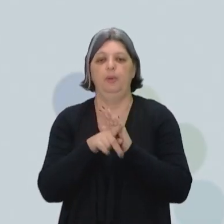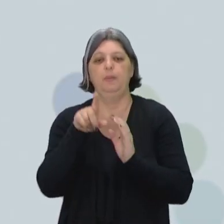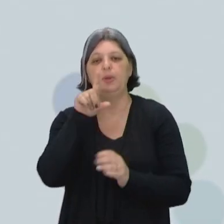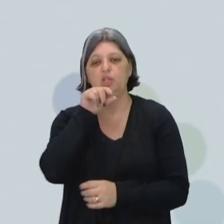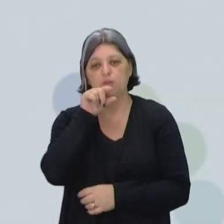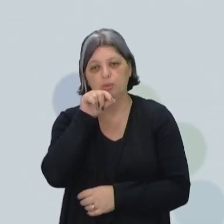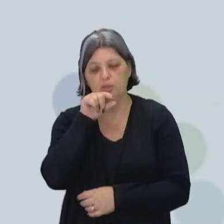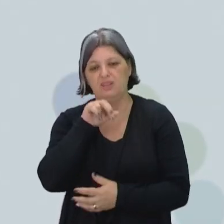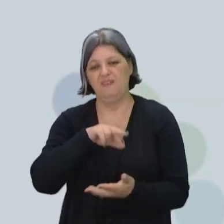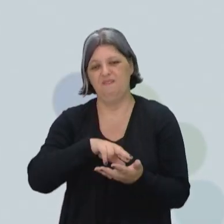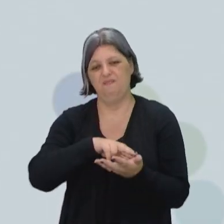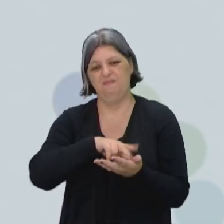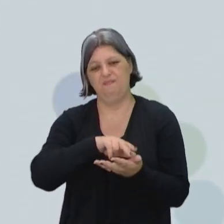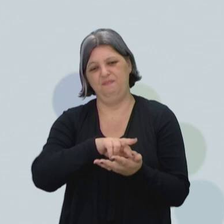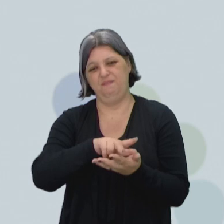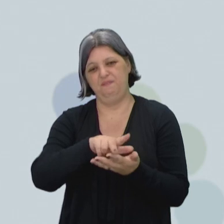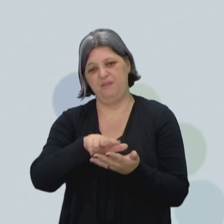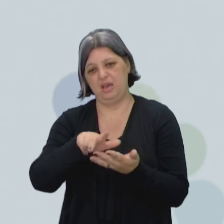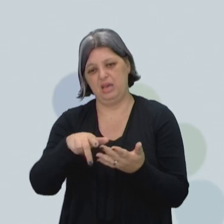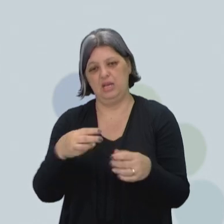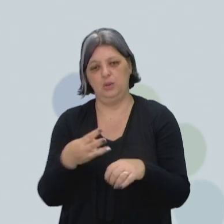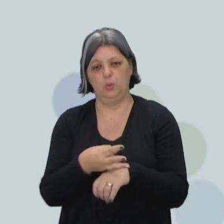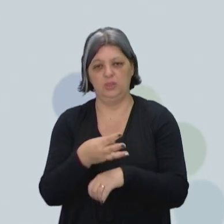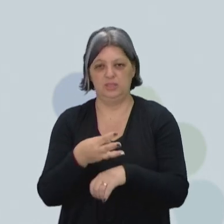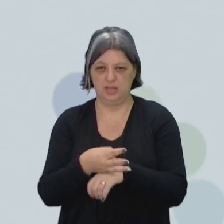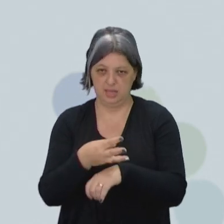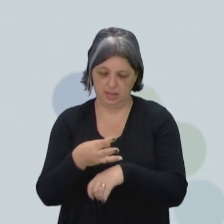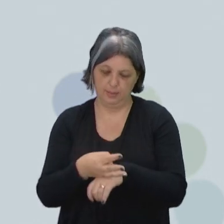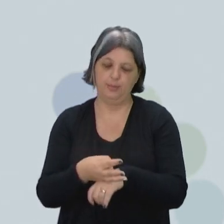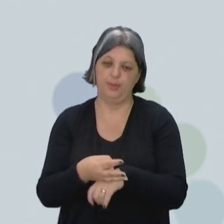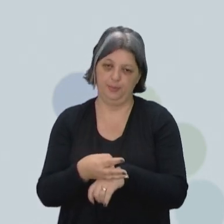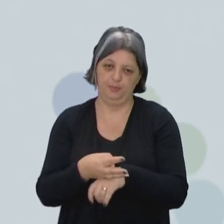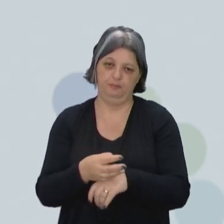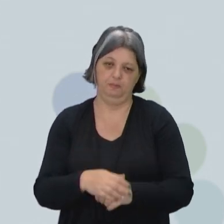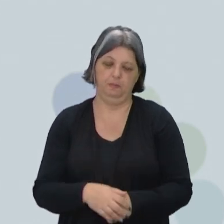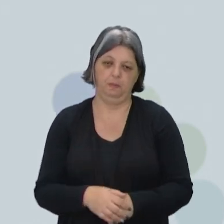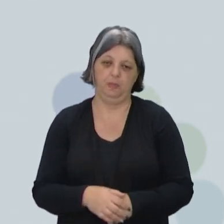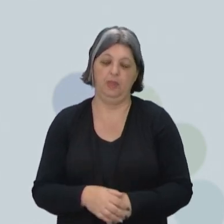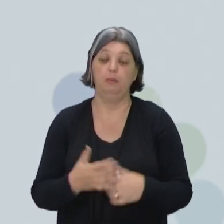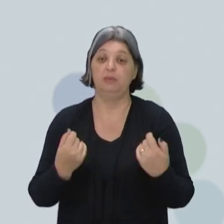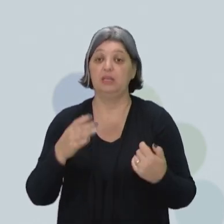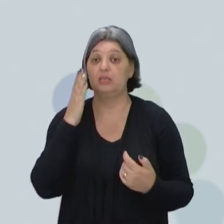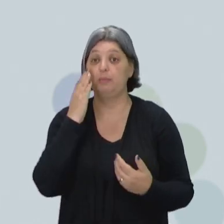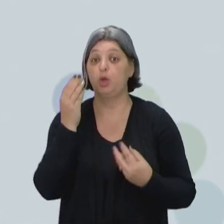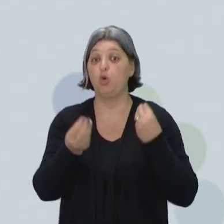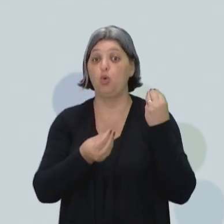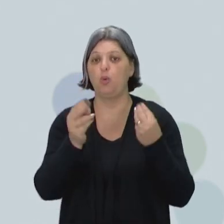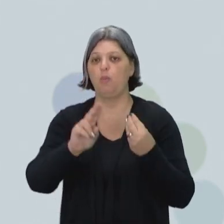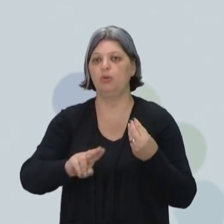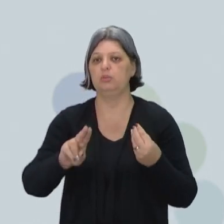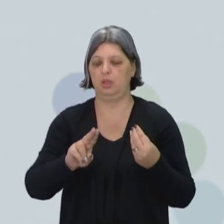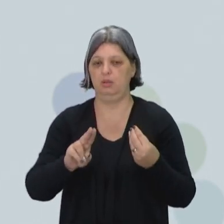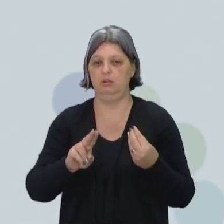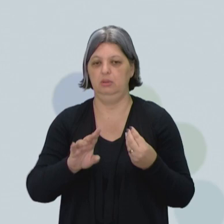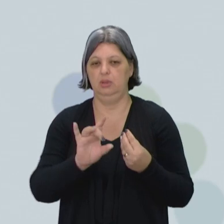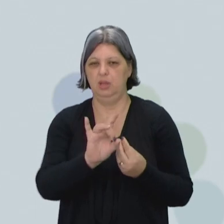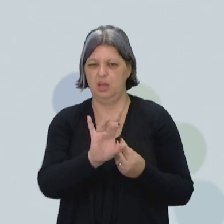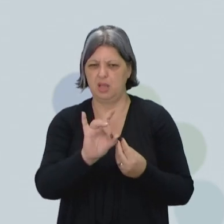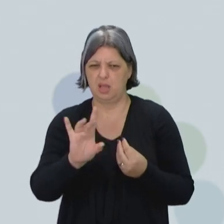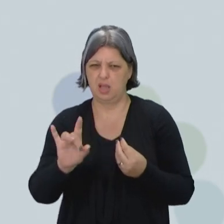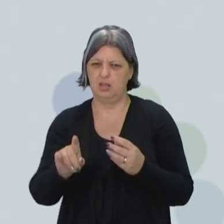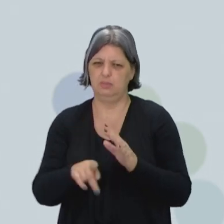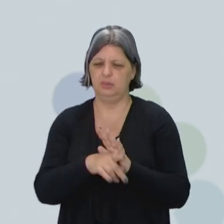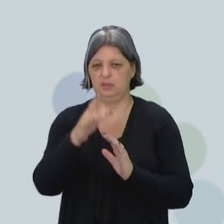né? Então, são vários WhatsApp, aí. Tudo ali. WhatsApp. A gente tem que saber como utilizar, né? Esses veículos e também. Cada um tem um